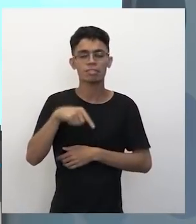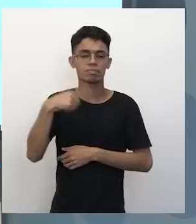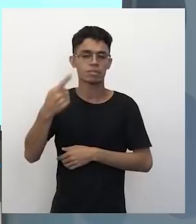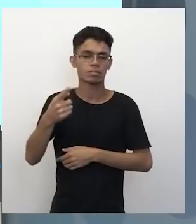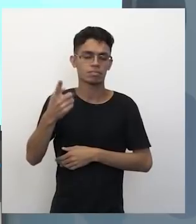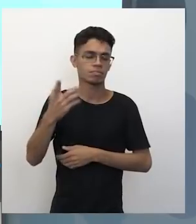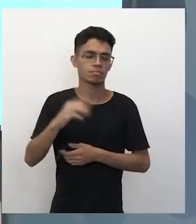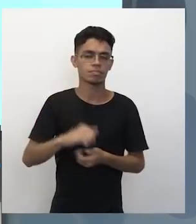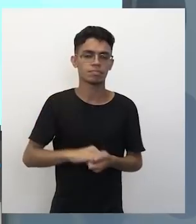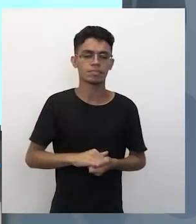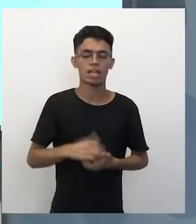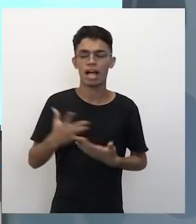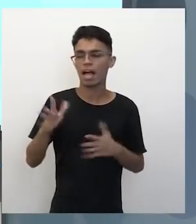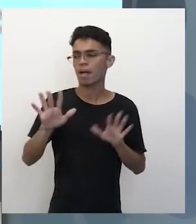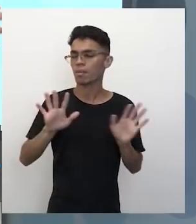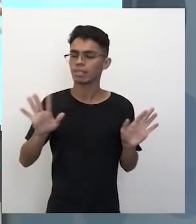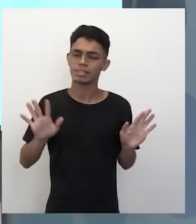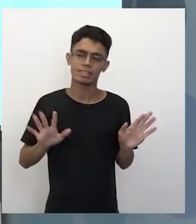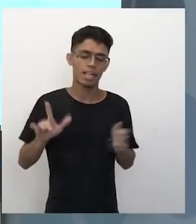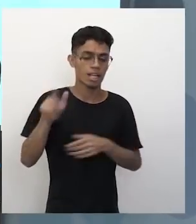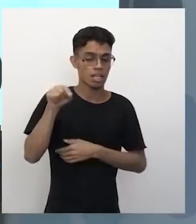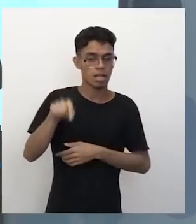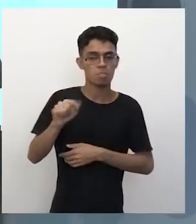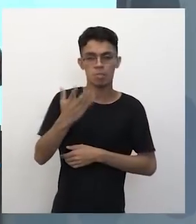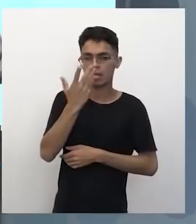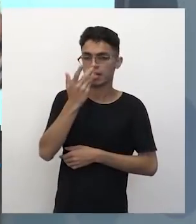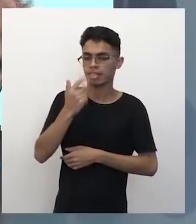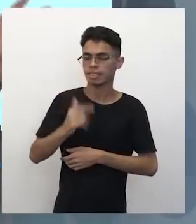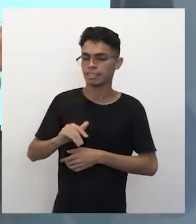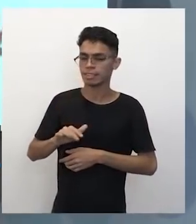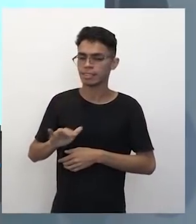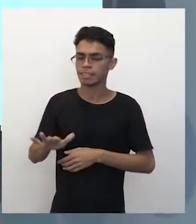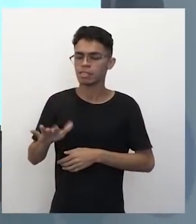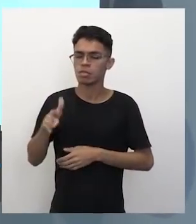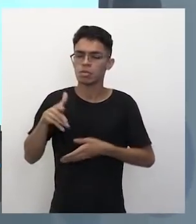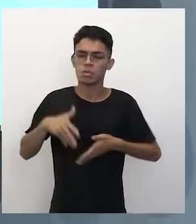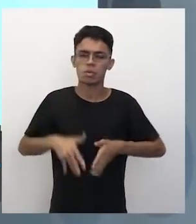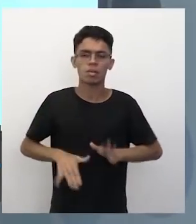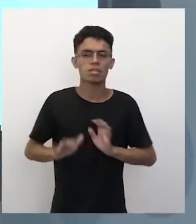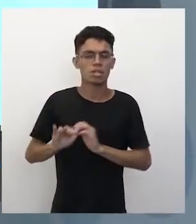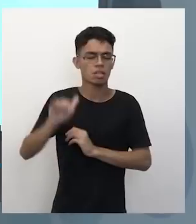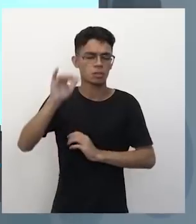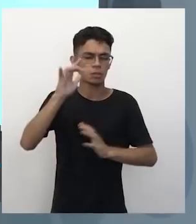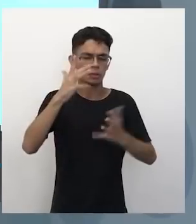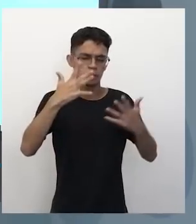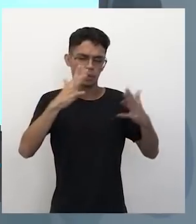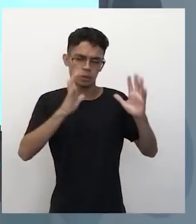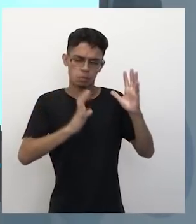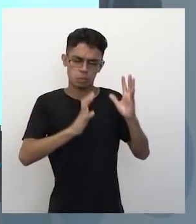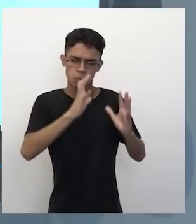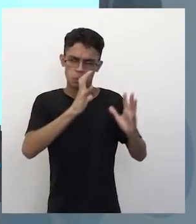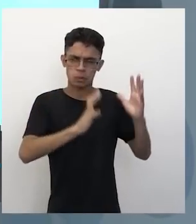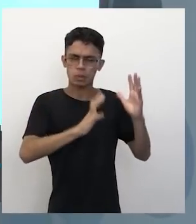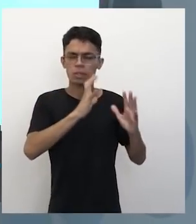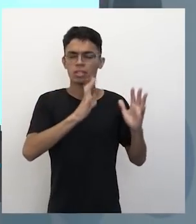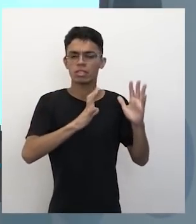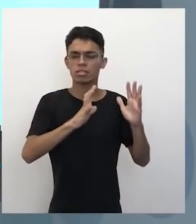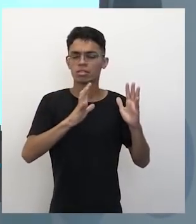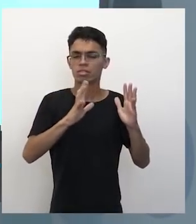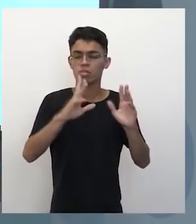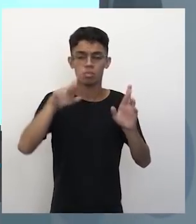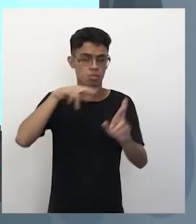E outros, mas aquela criança nasceu no ano da grande guerra. Só que cada povo tinha uma referência de